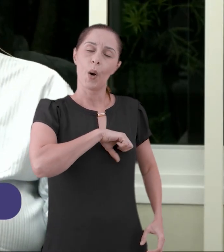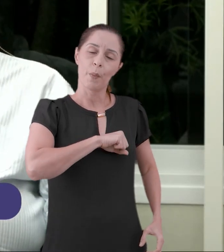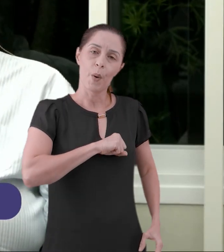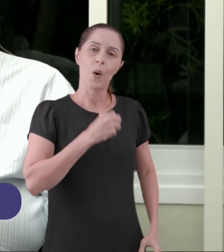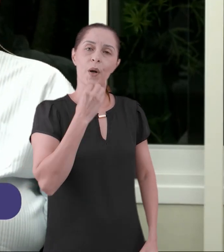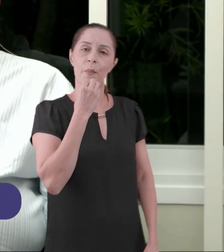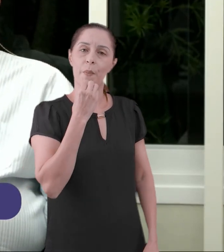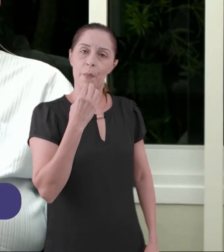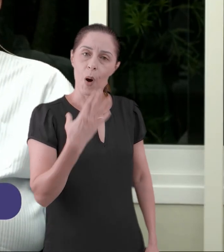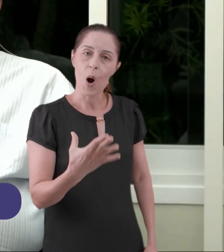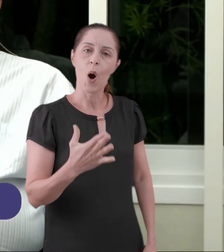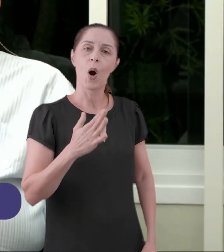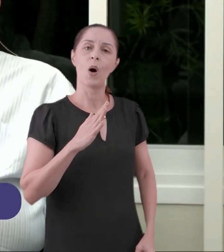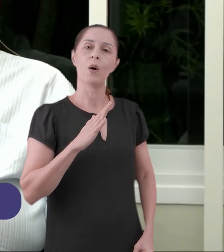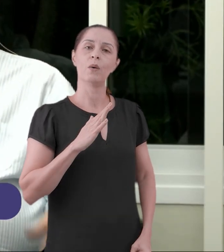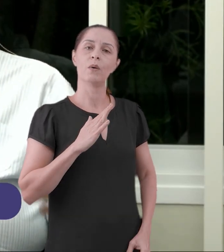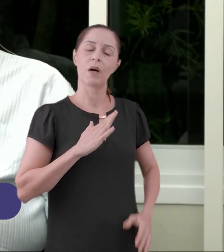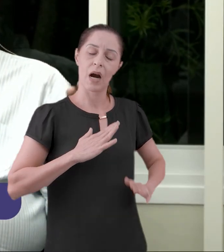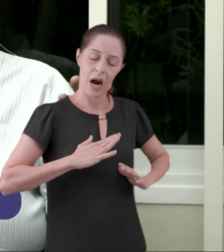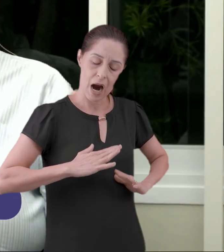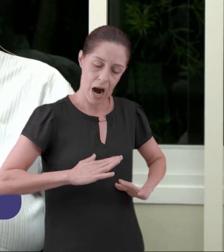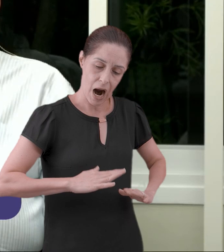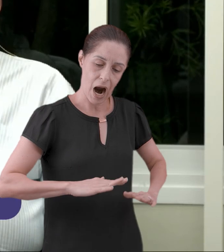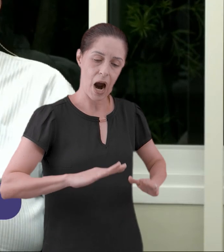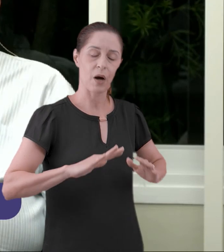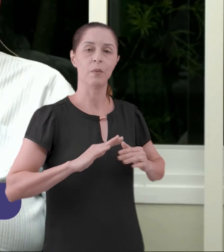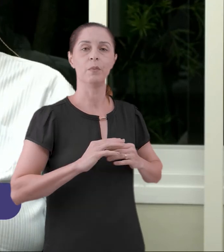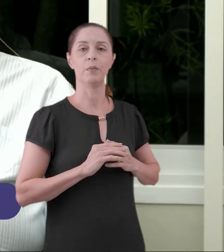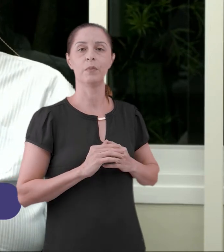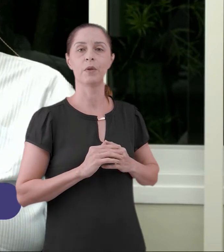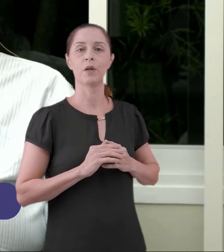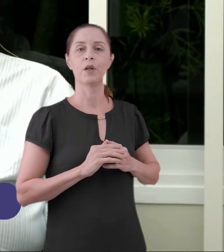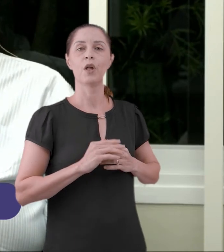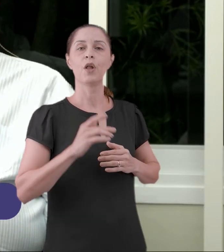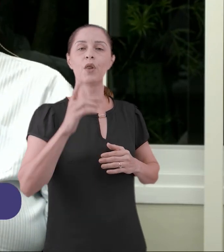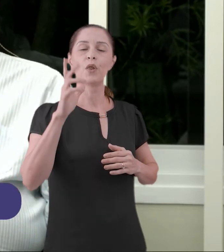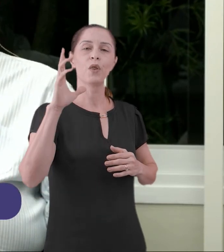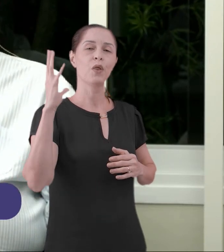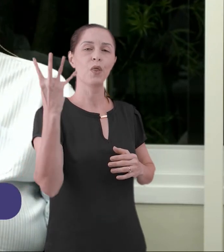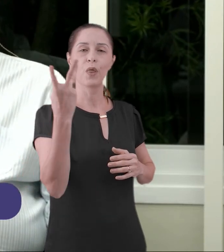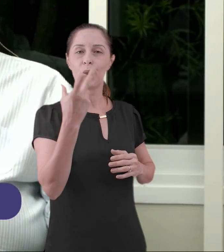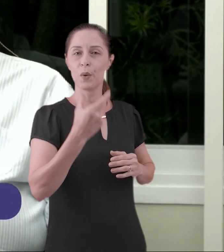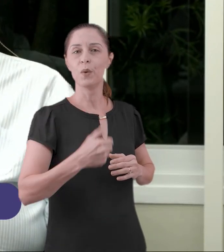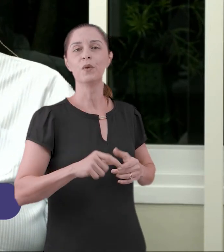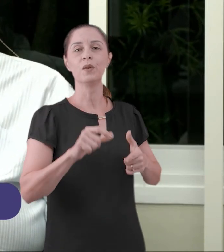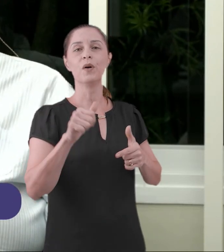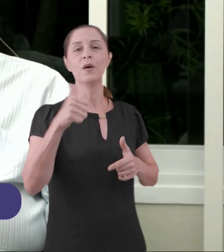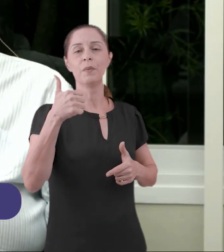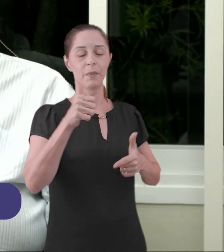paciente, né? Todas as virtudes que estão lá em 1 Coríntios capítulo 13.